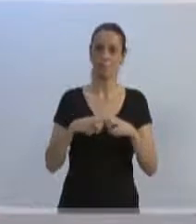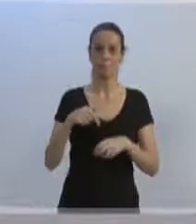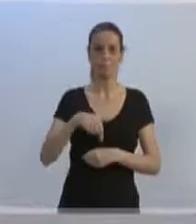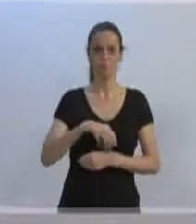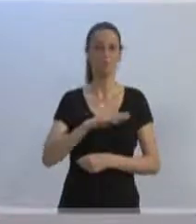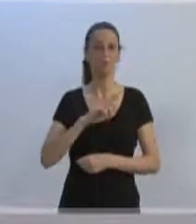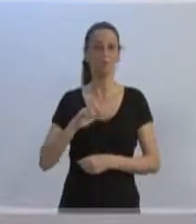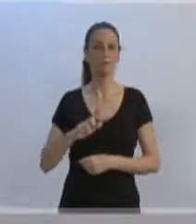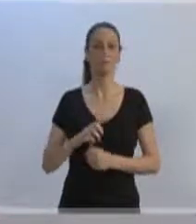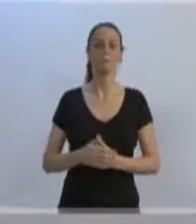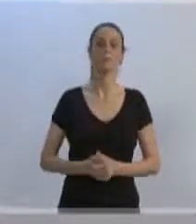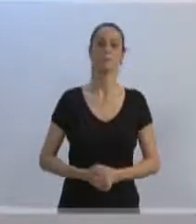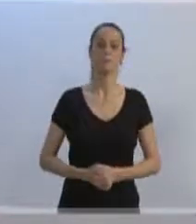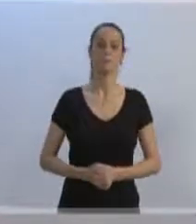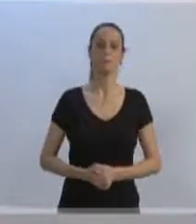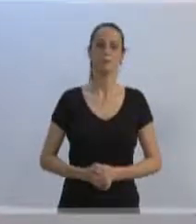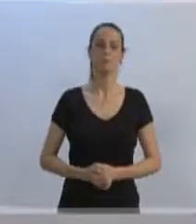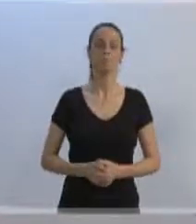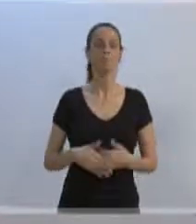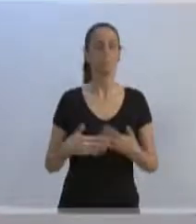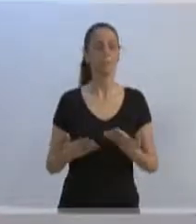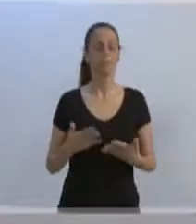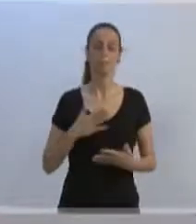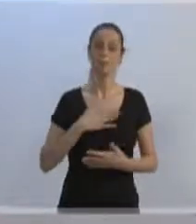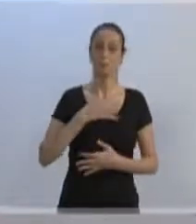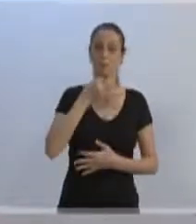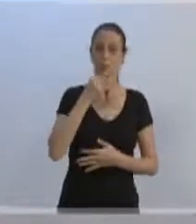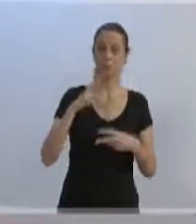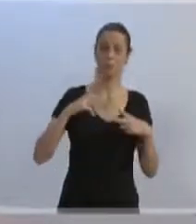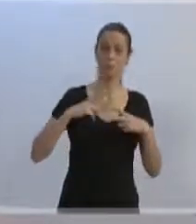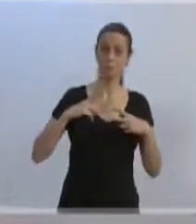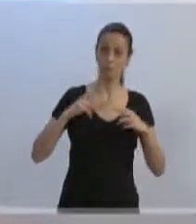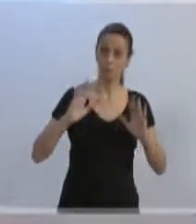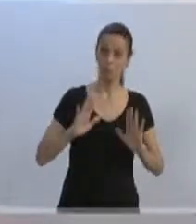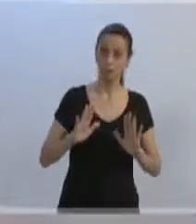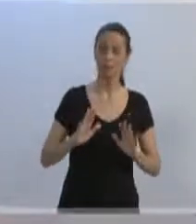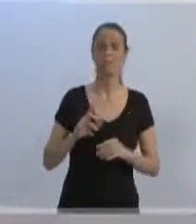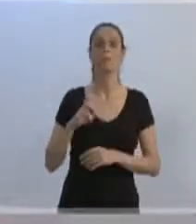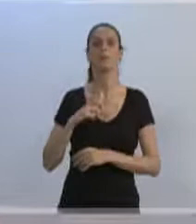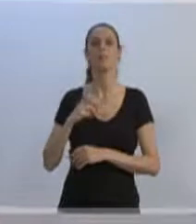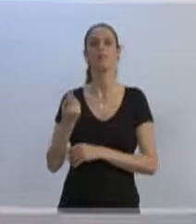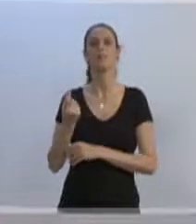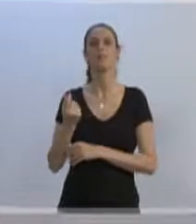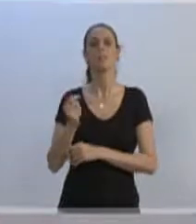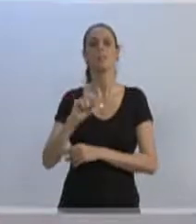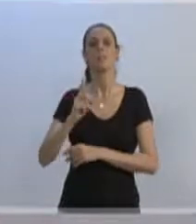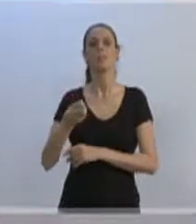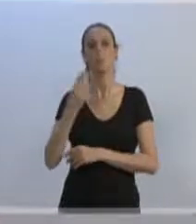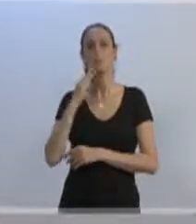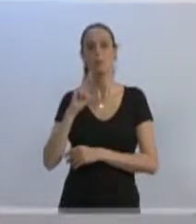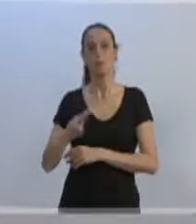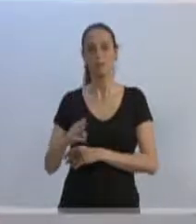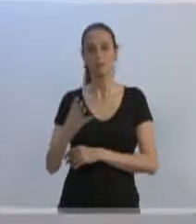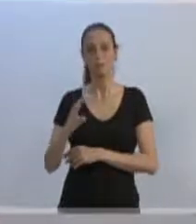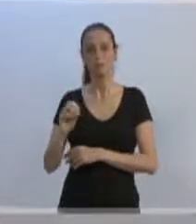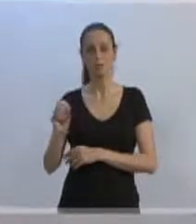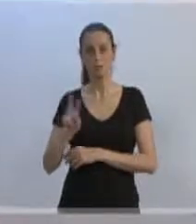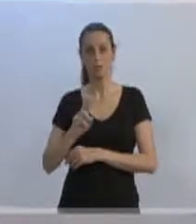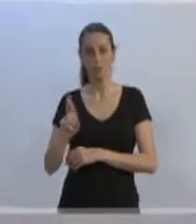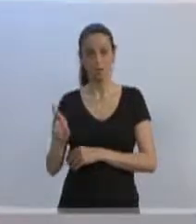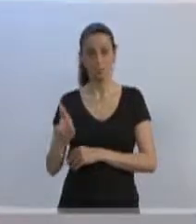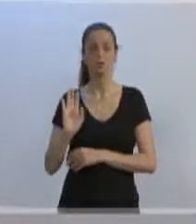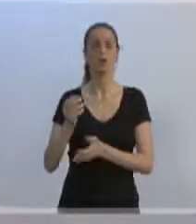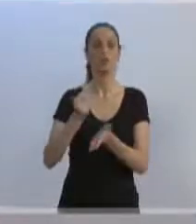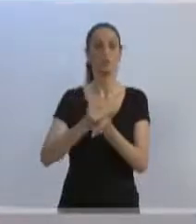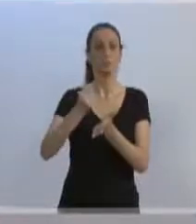aqui no município de blumenau particularmente a respeito de um milhão e quatrocentos mil reais que estavam previstos no